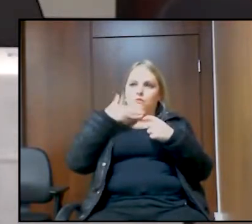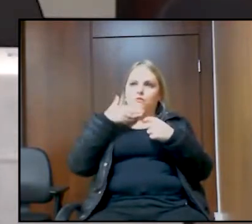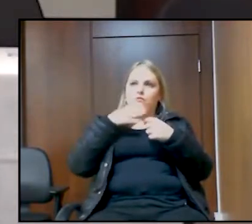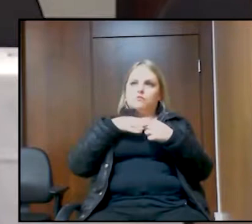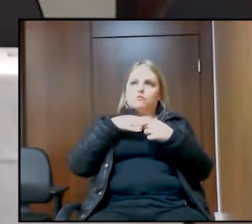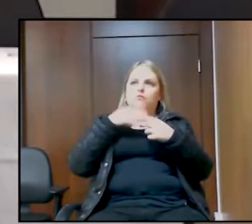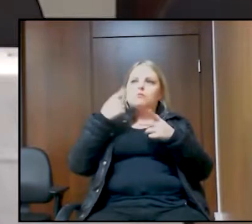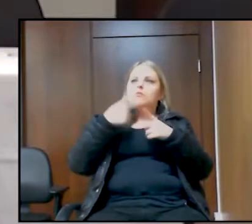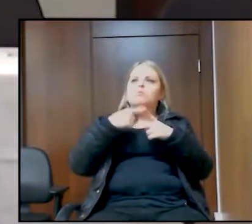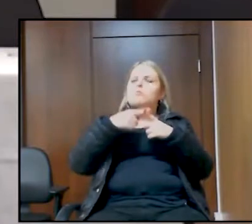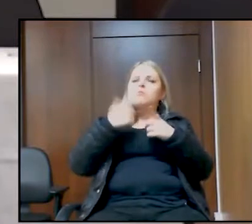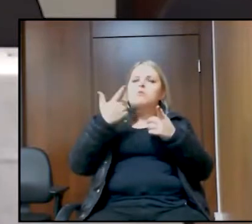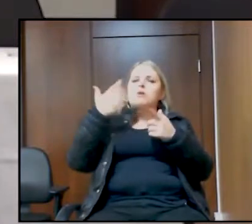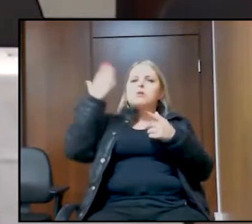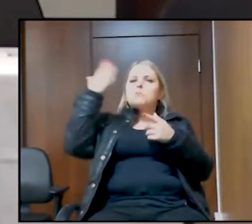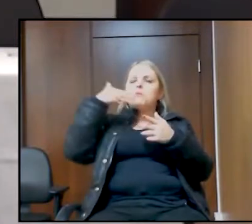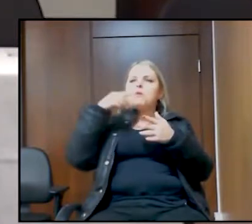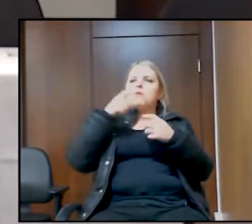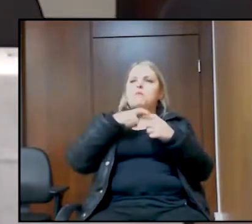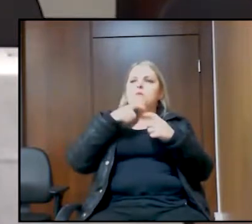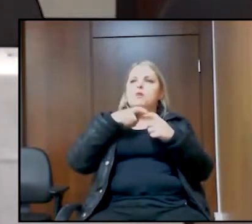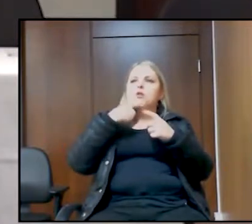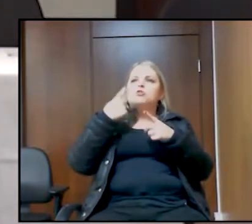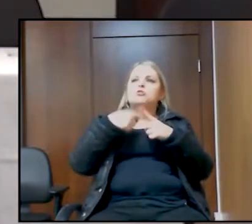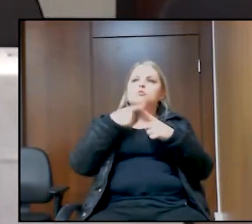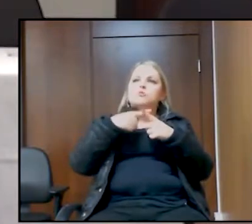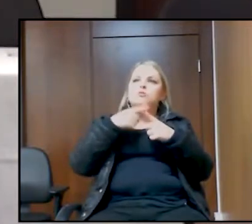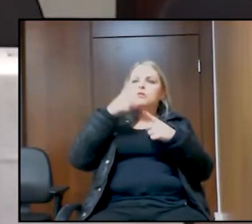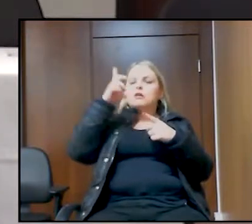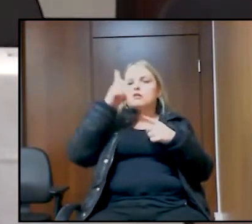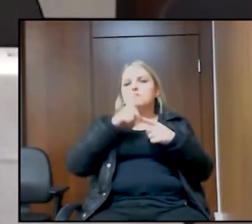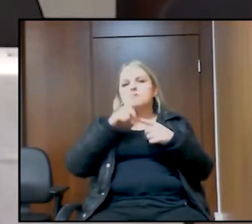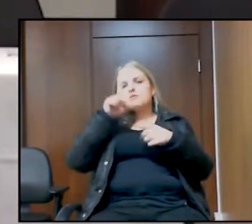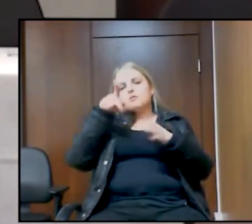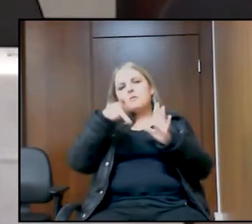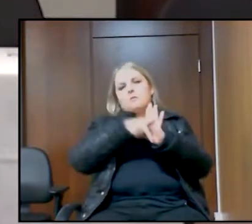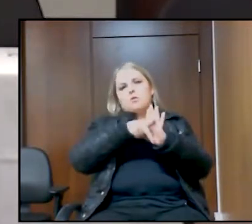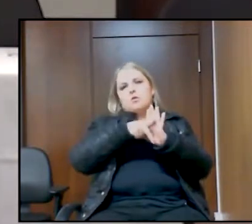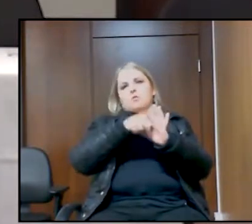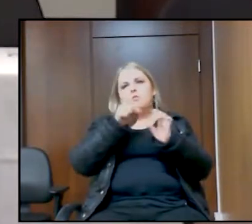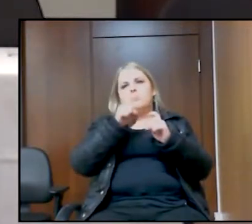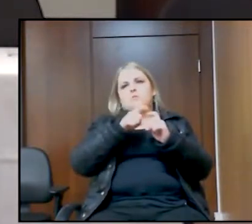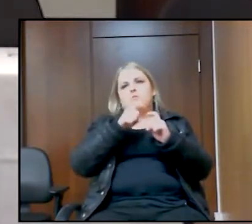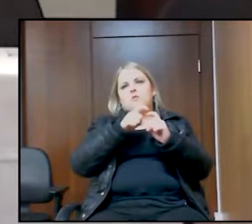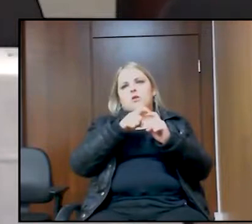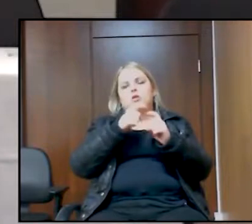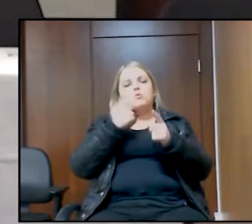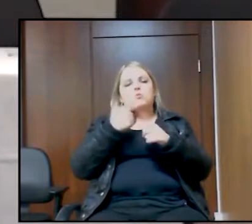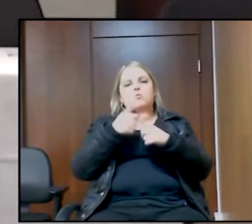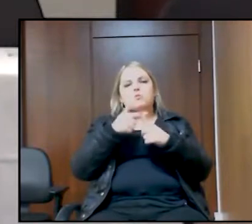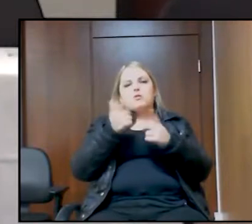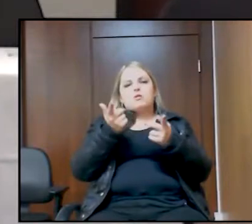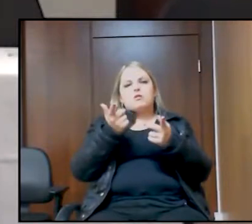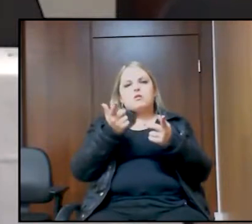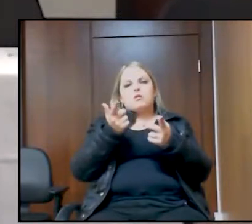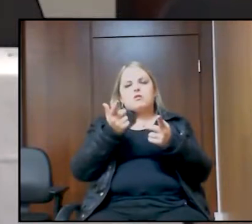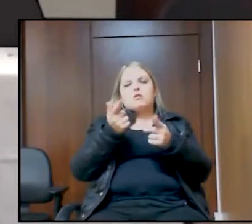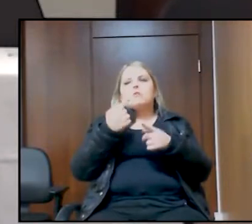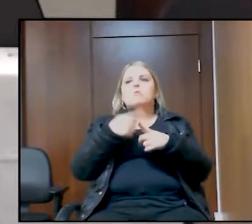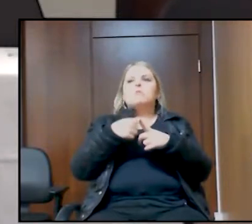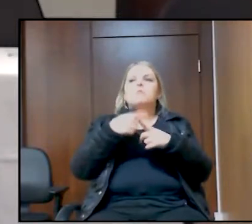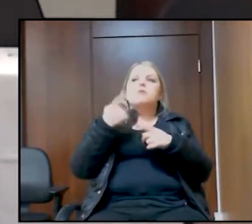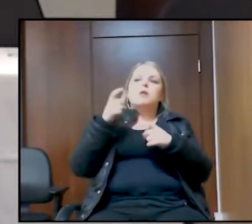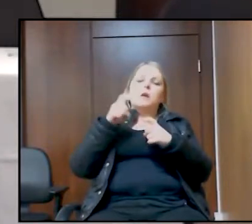Por que atestado médico? Por que a deficiência está no âmbito médico, no âmbito da medicina? Né? Por que é um médico que